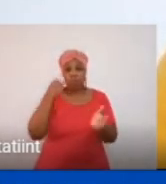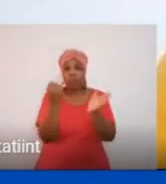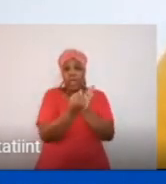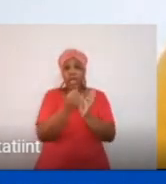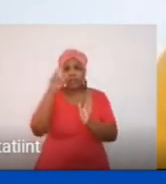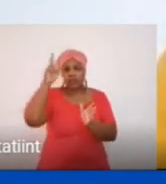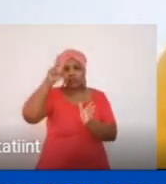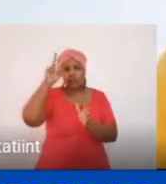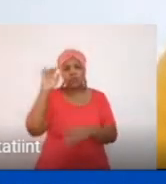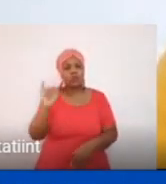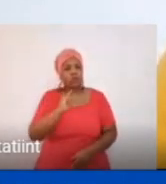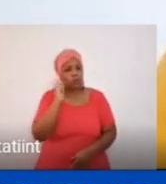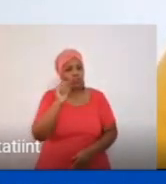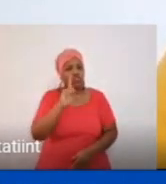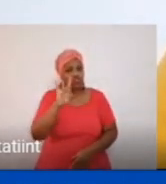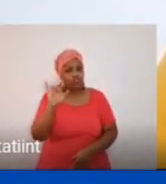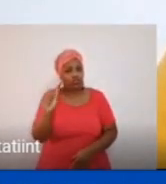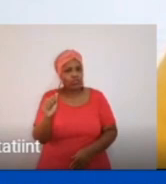também poder